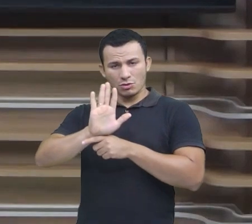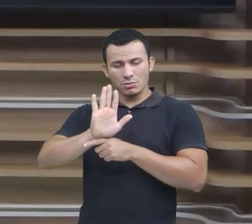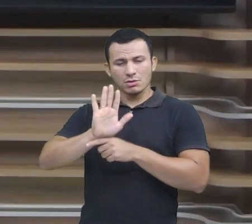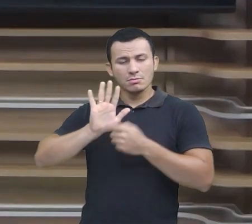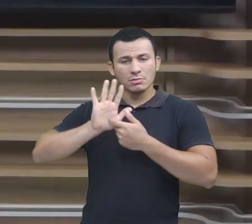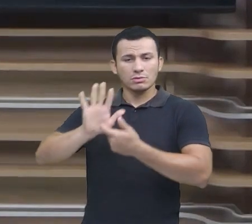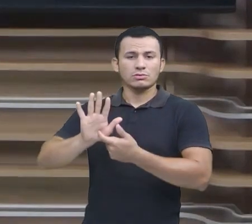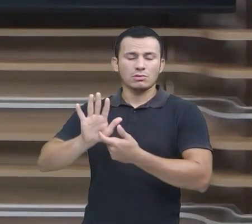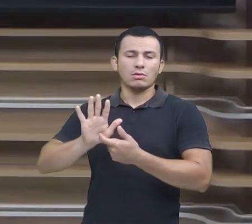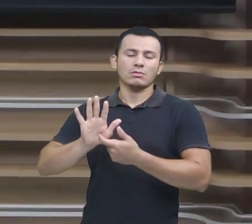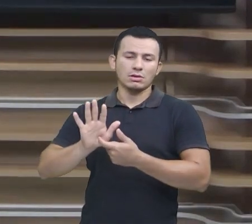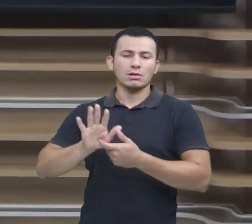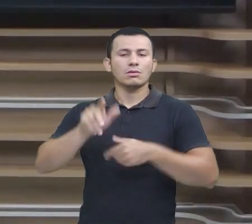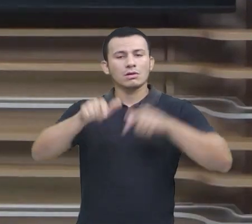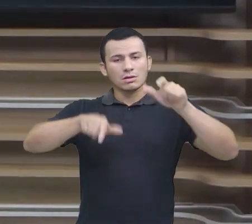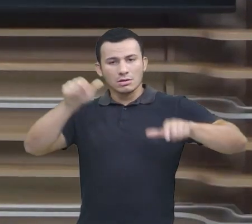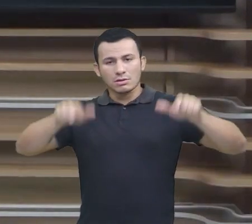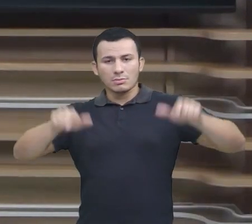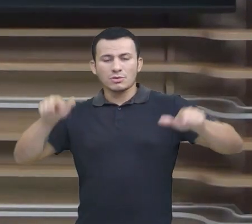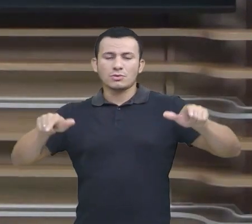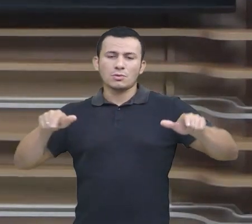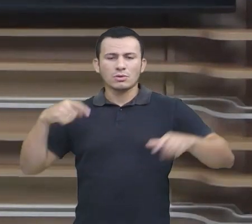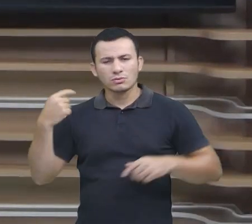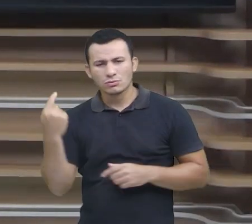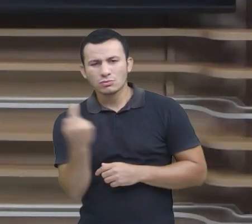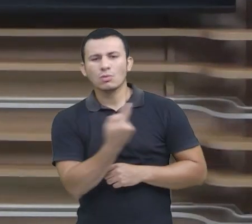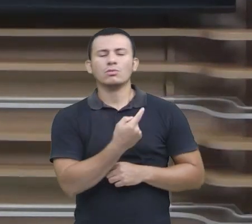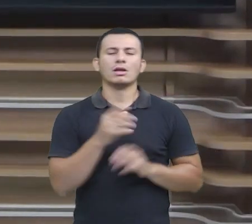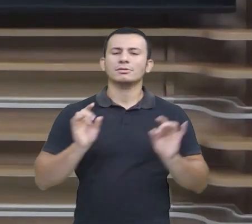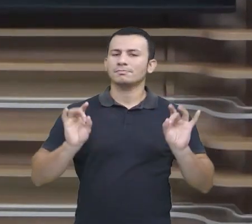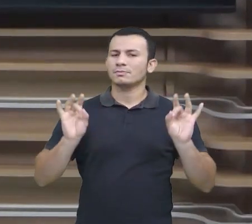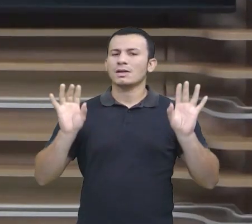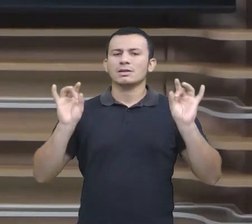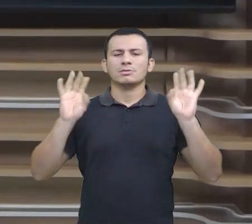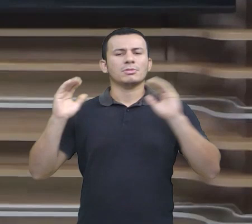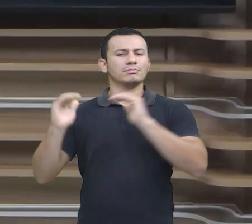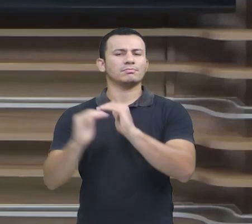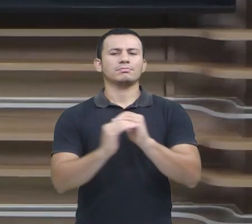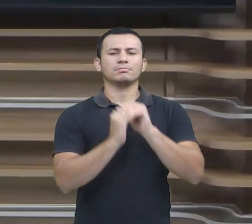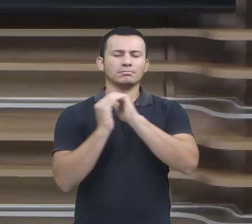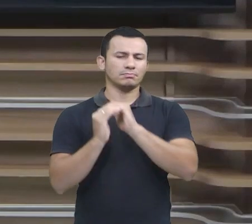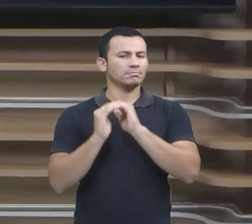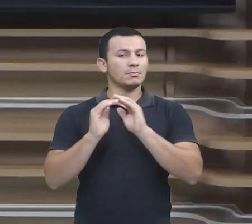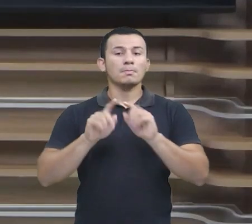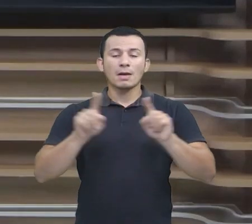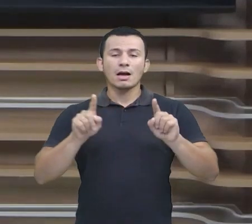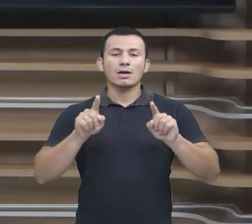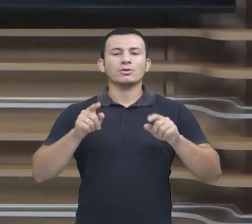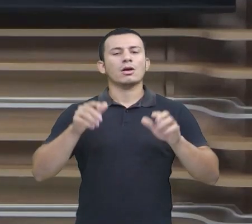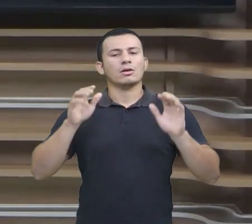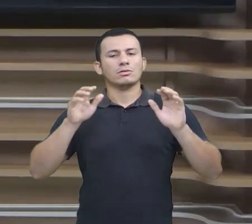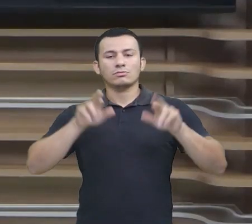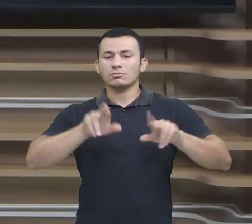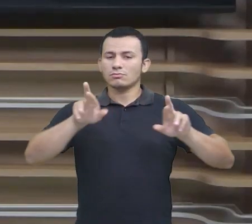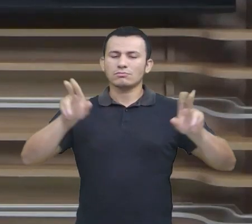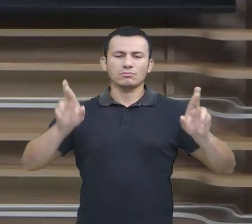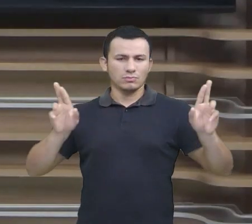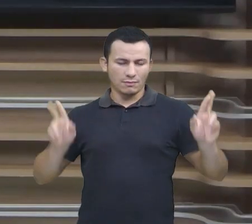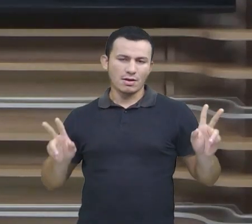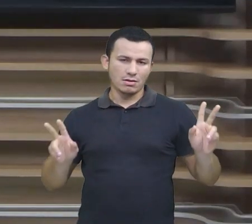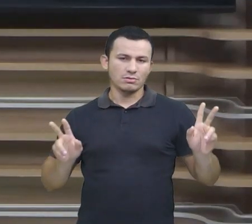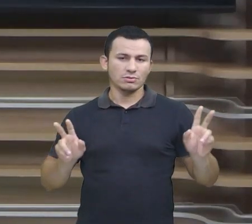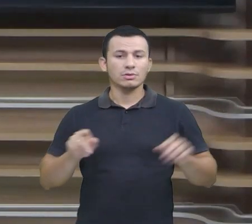Que todos nós somos especiais de maneiras diferentes, certo? Você,